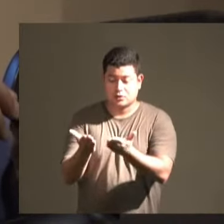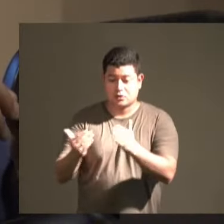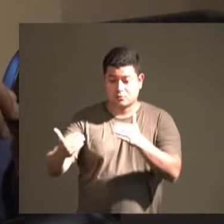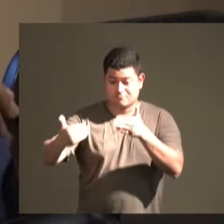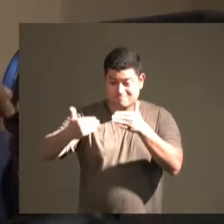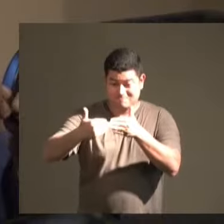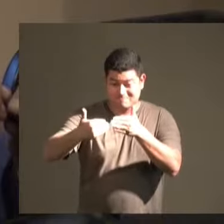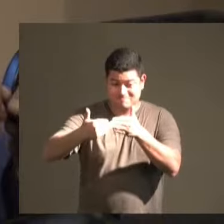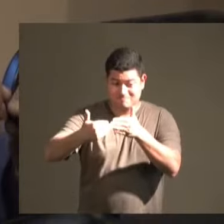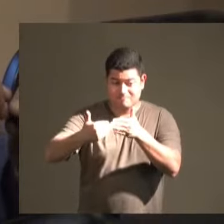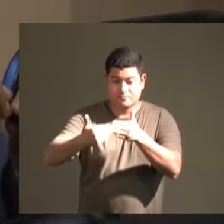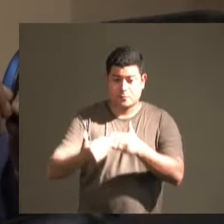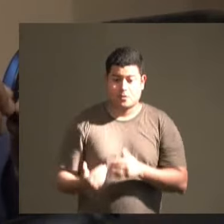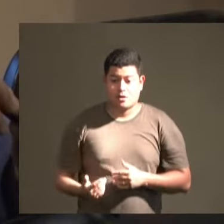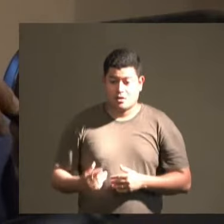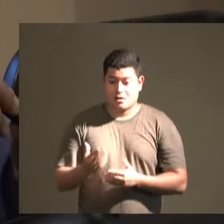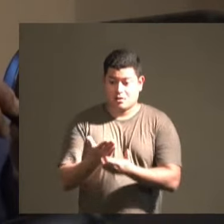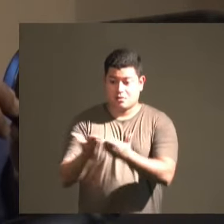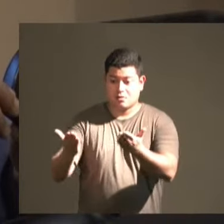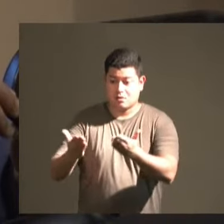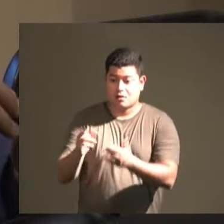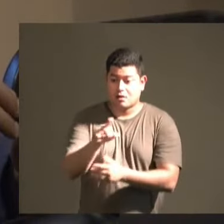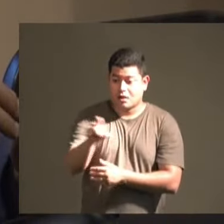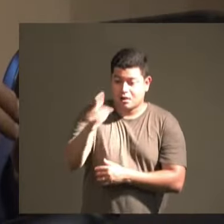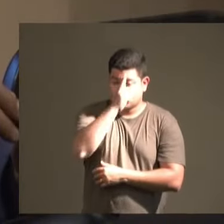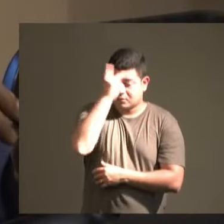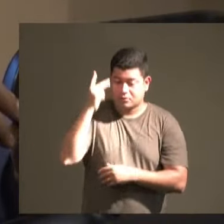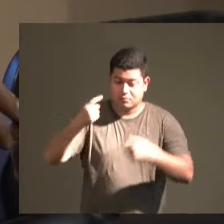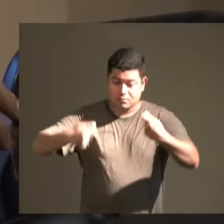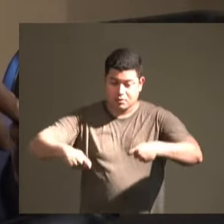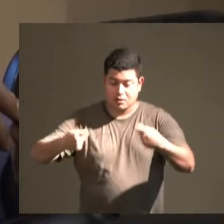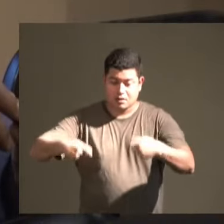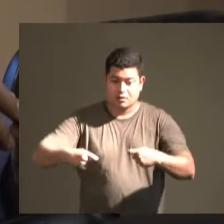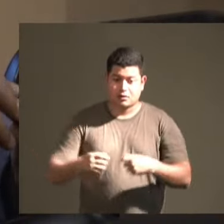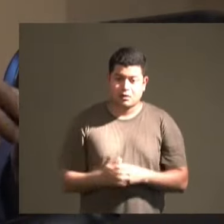antenada com as necessidades das pessoas.